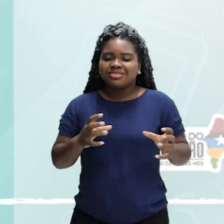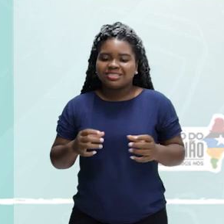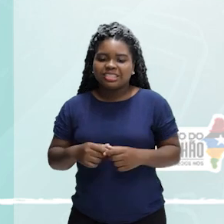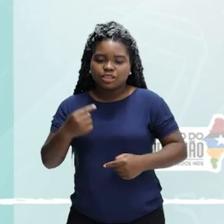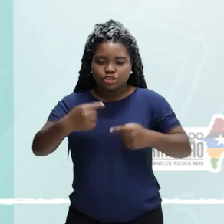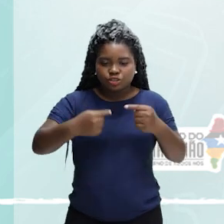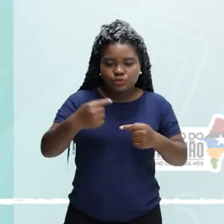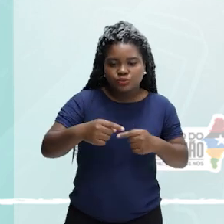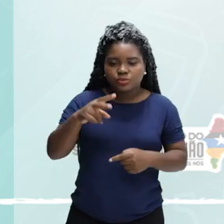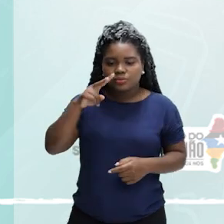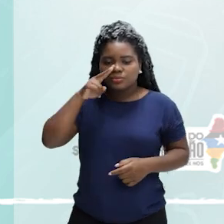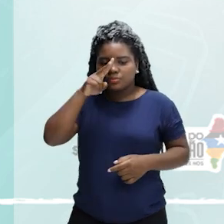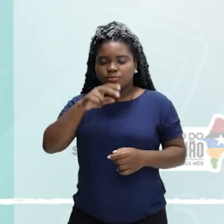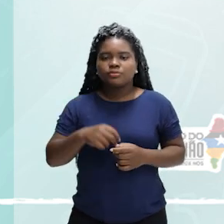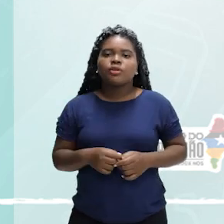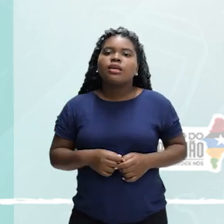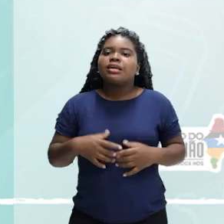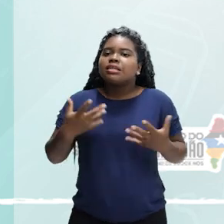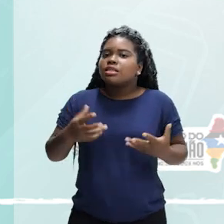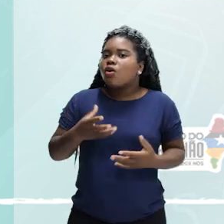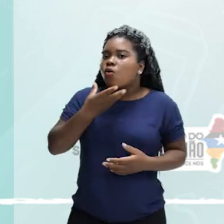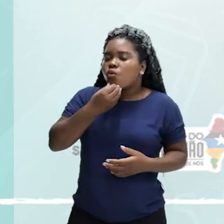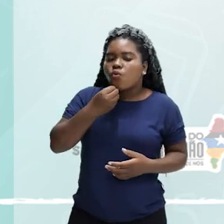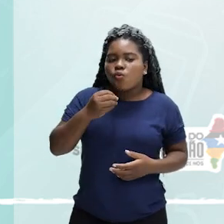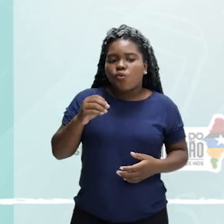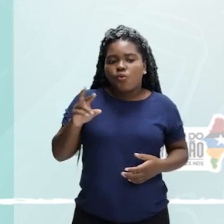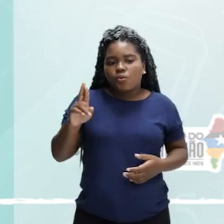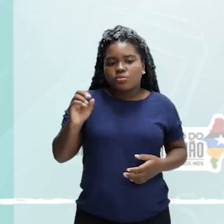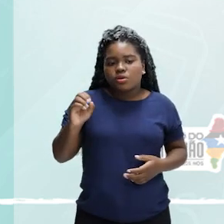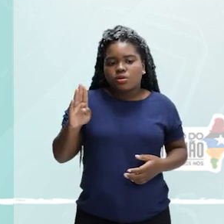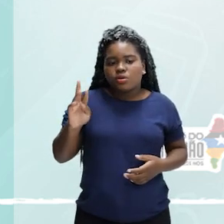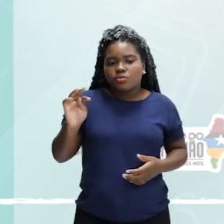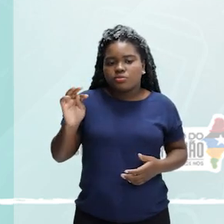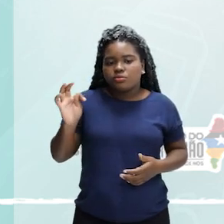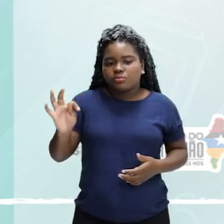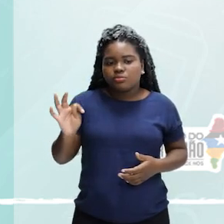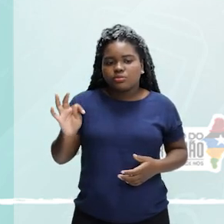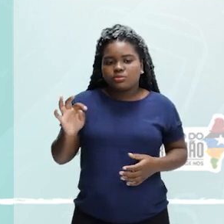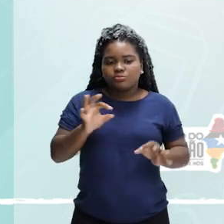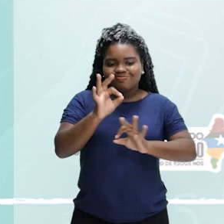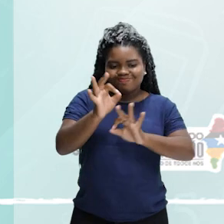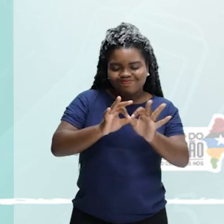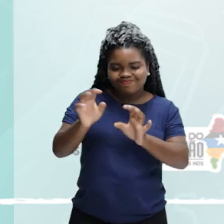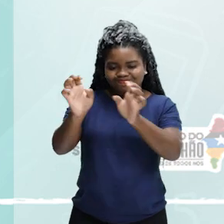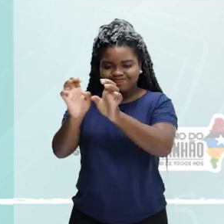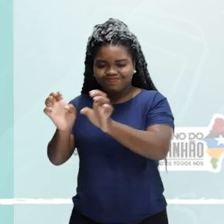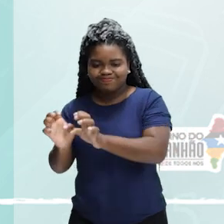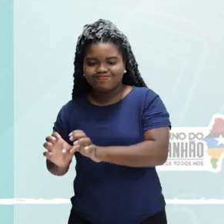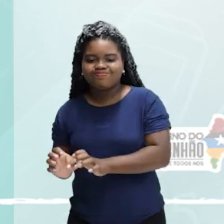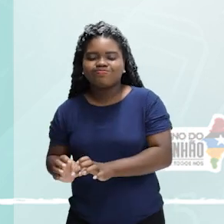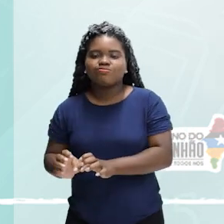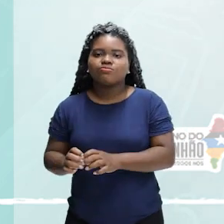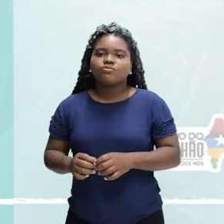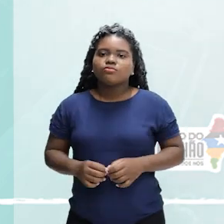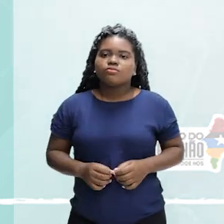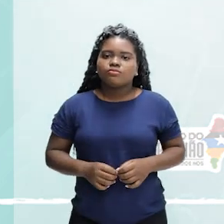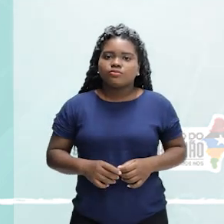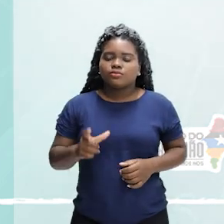própria estrutura dessas organizações favorece o surgimento das elites políticas e sua permanência a longo prazo.